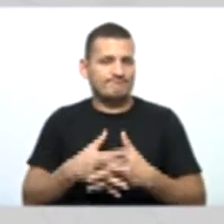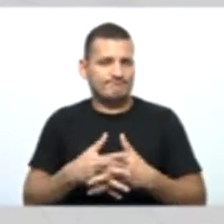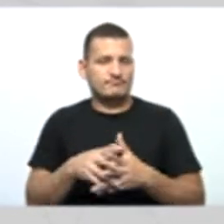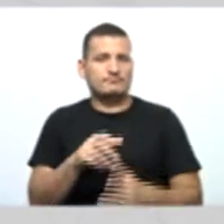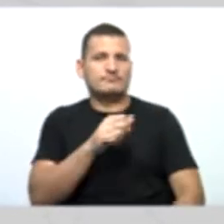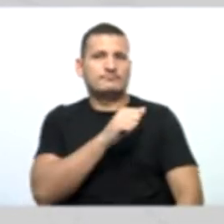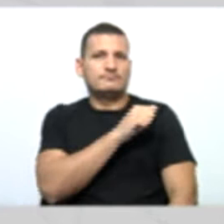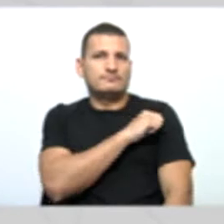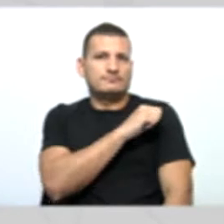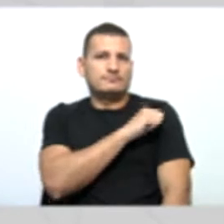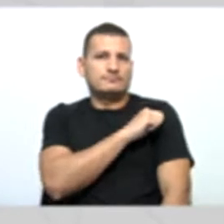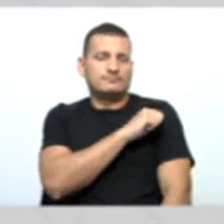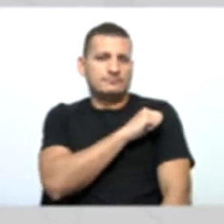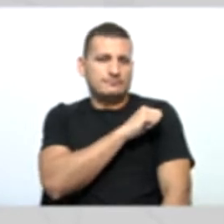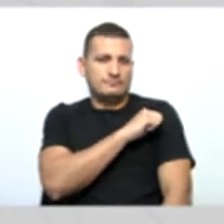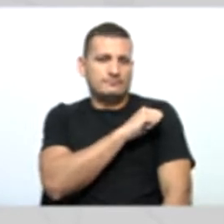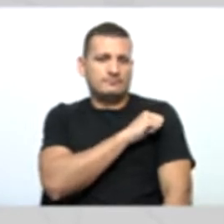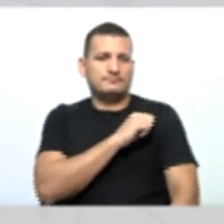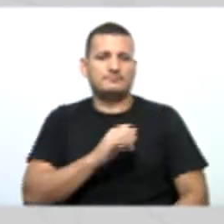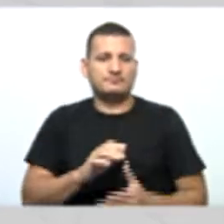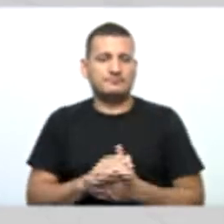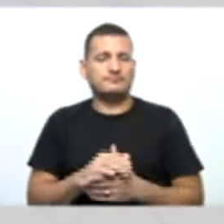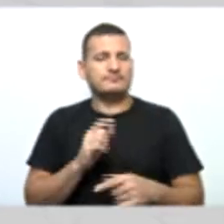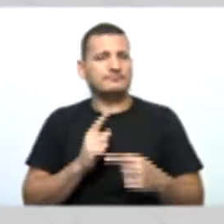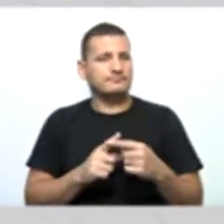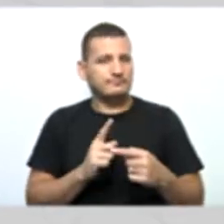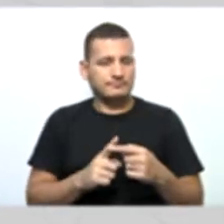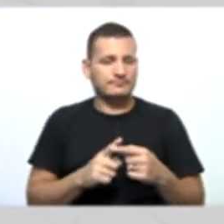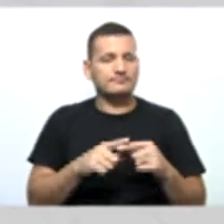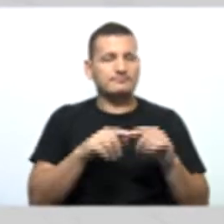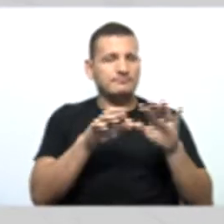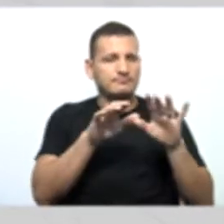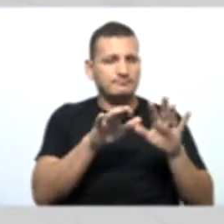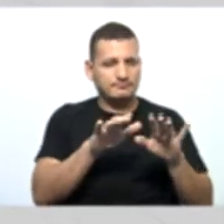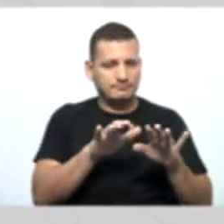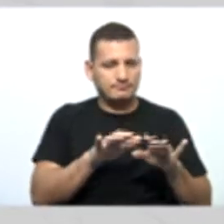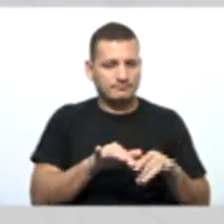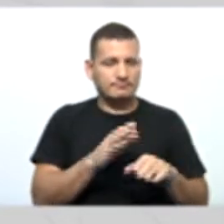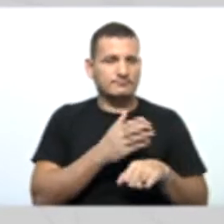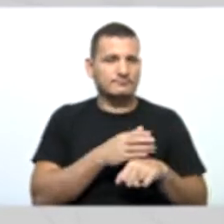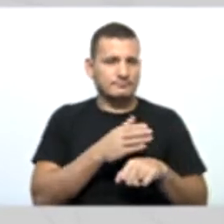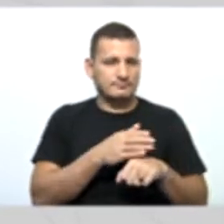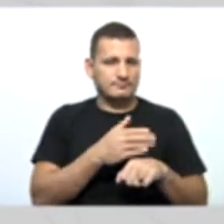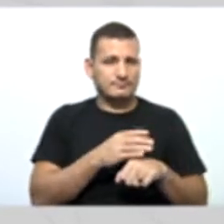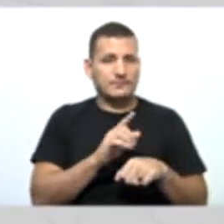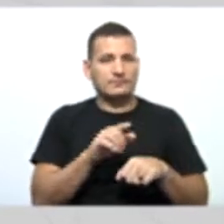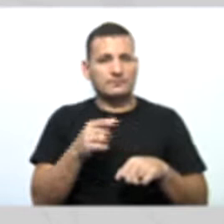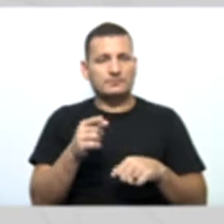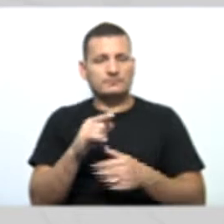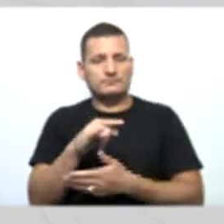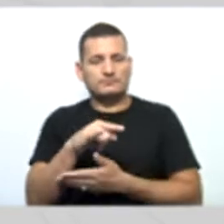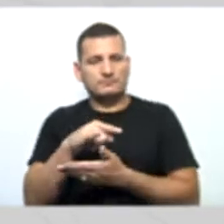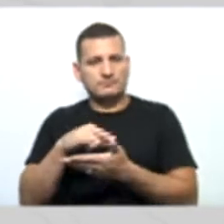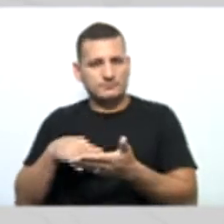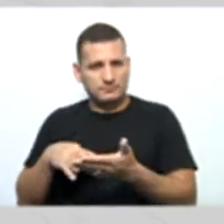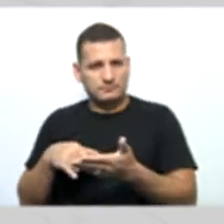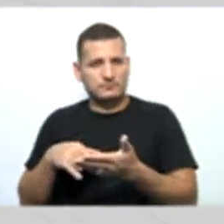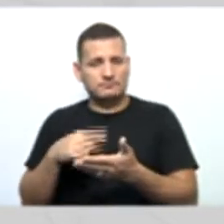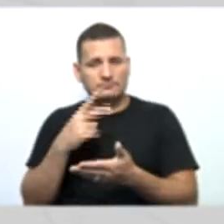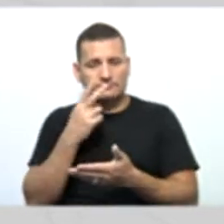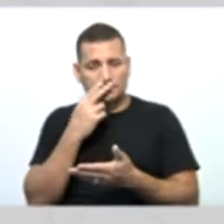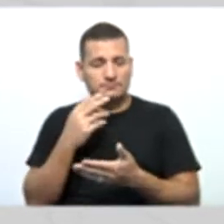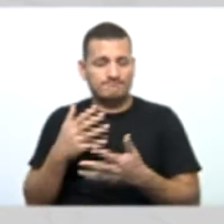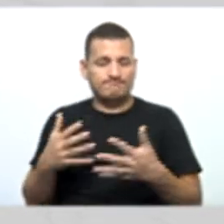quê? Quando ele sai da parte de desenvolvimento, na parte prática, e vem para a documentação, dá um